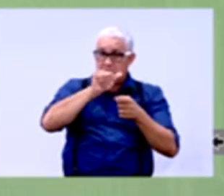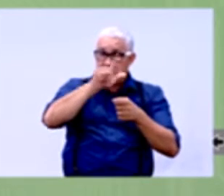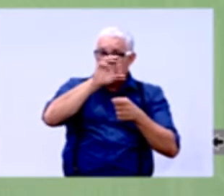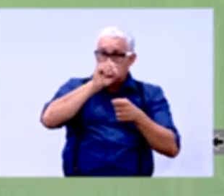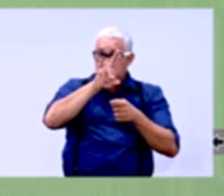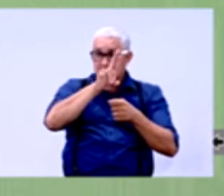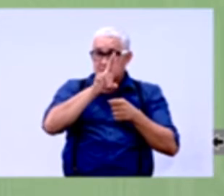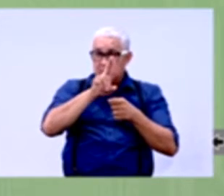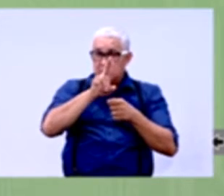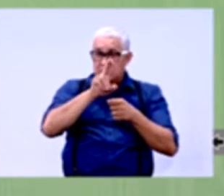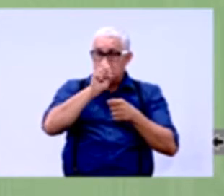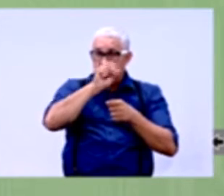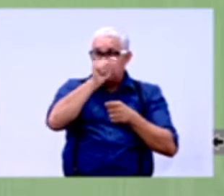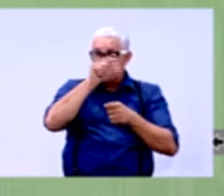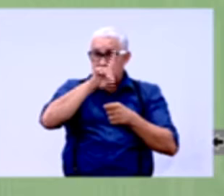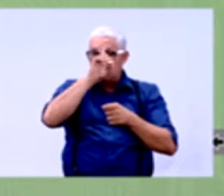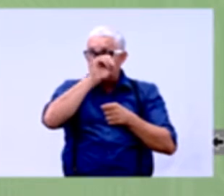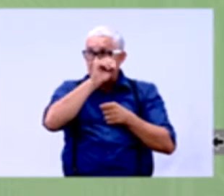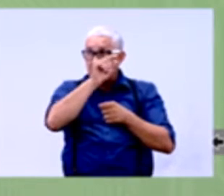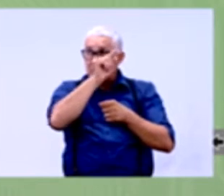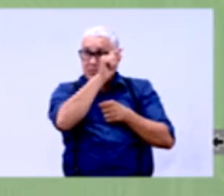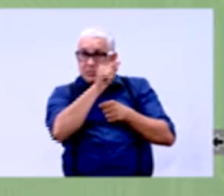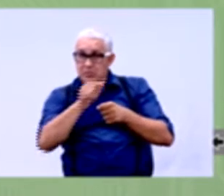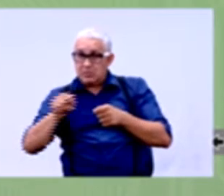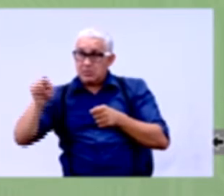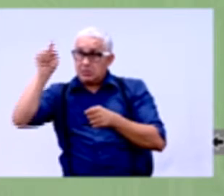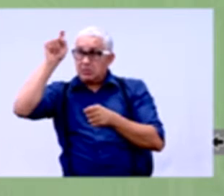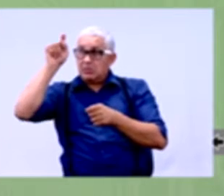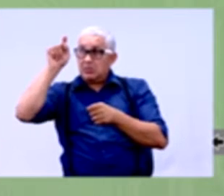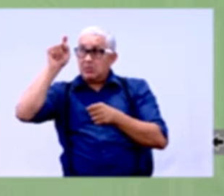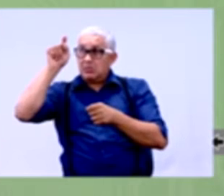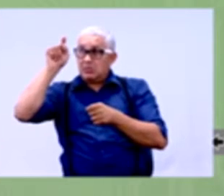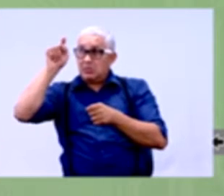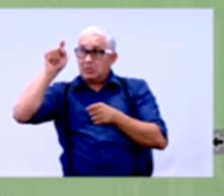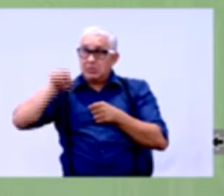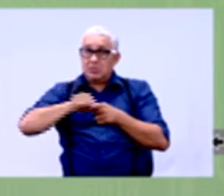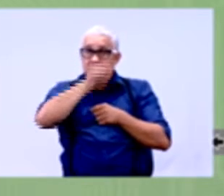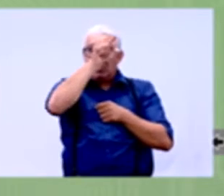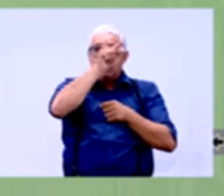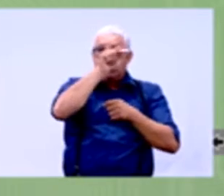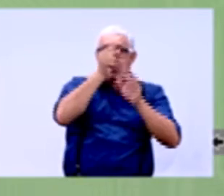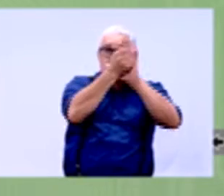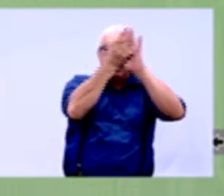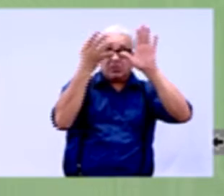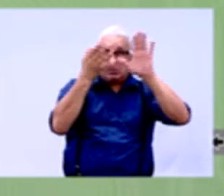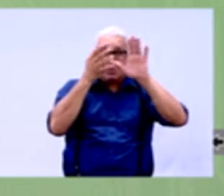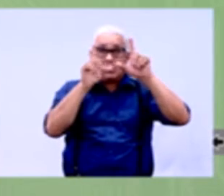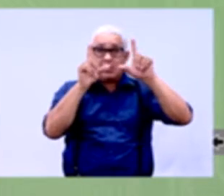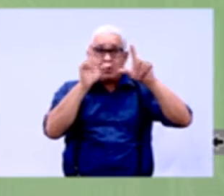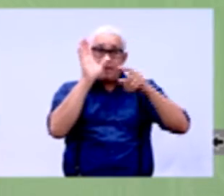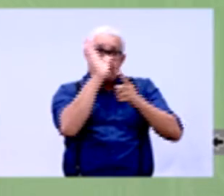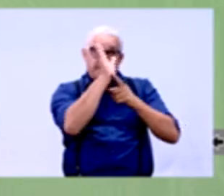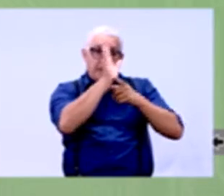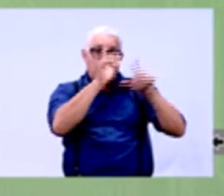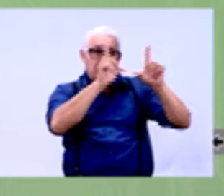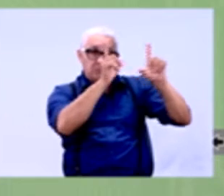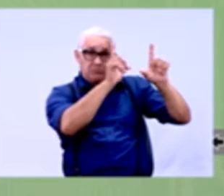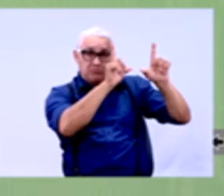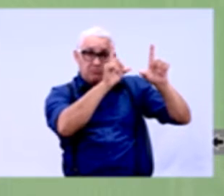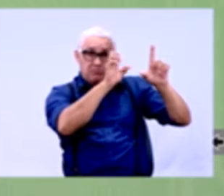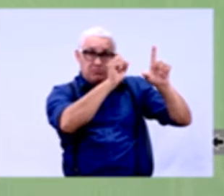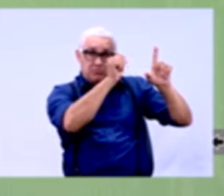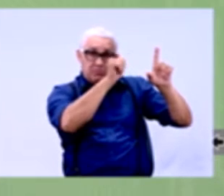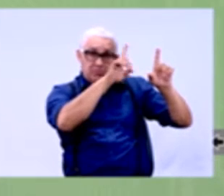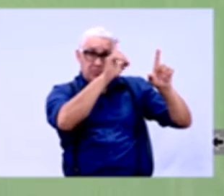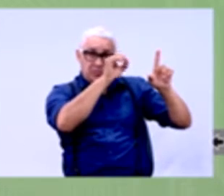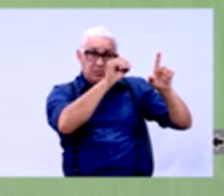para a aplicação e a aplicação exibe o saldo para o cliente. Então veja de novo